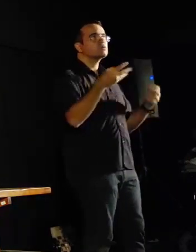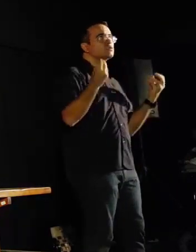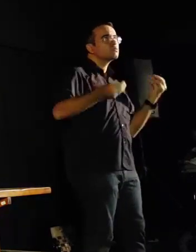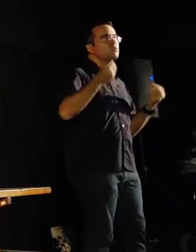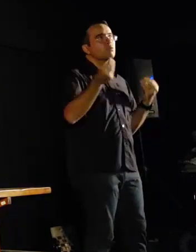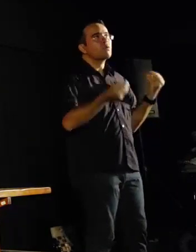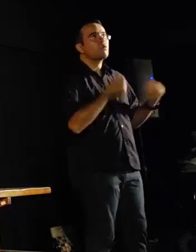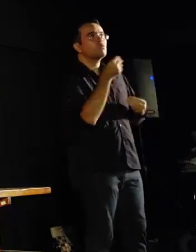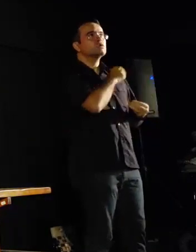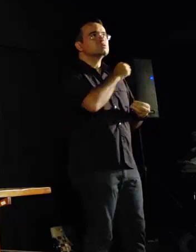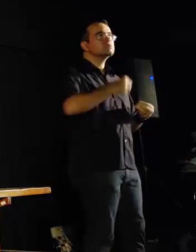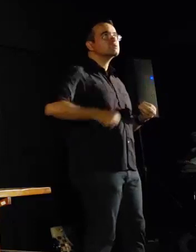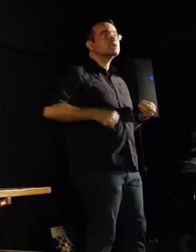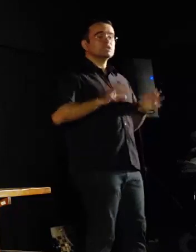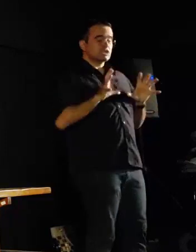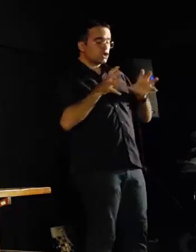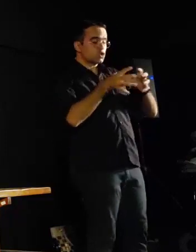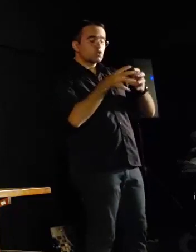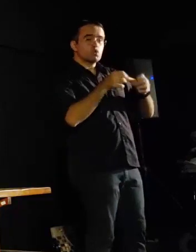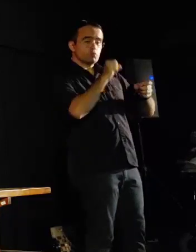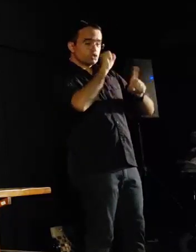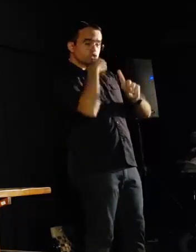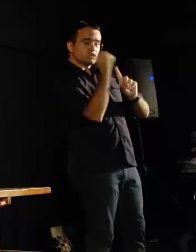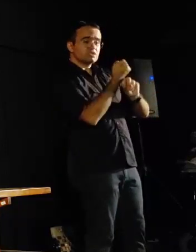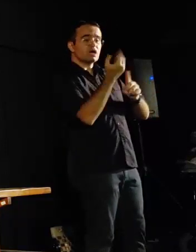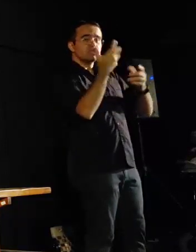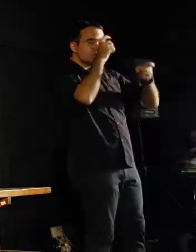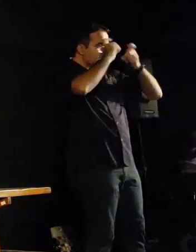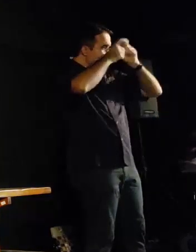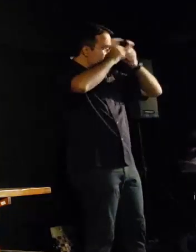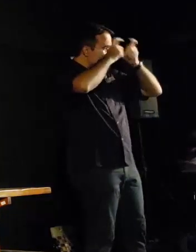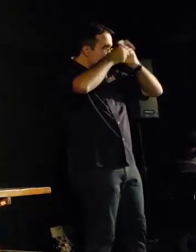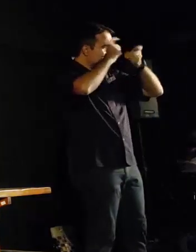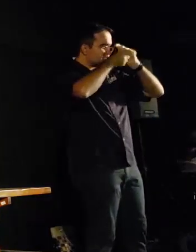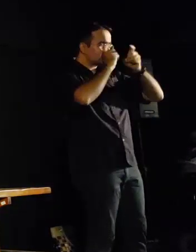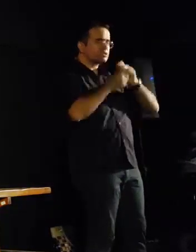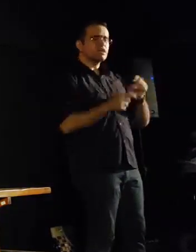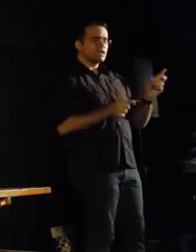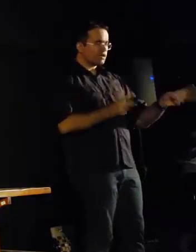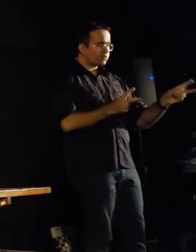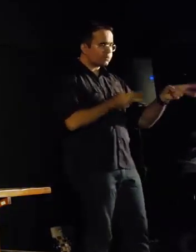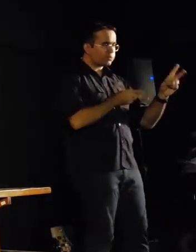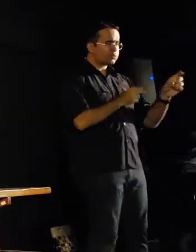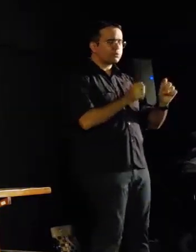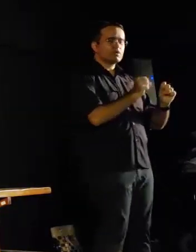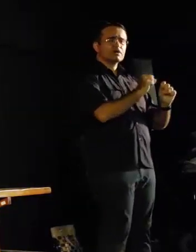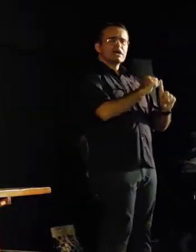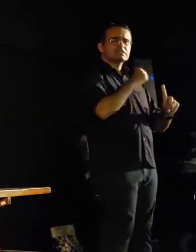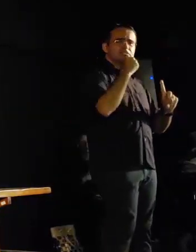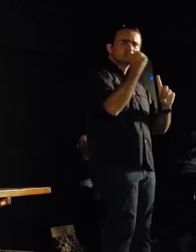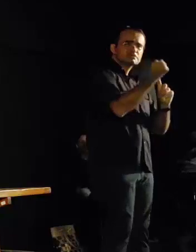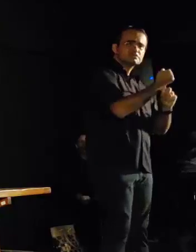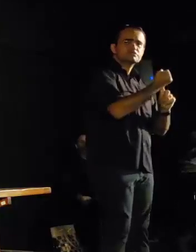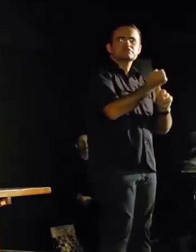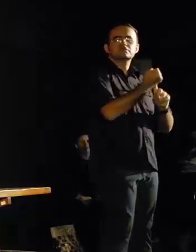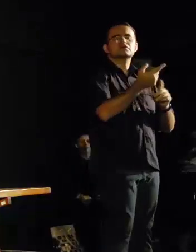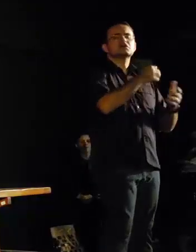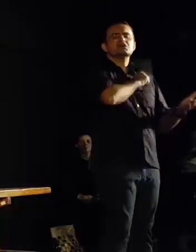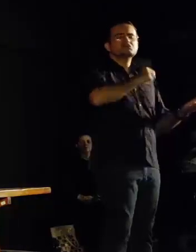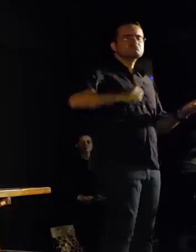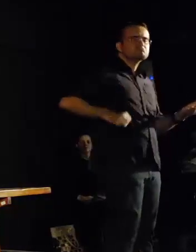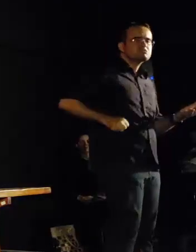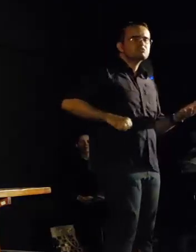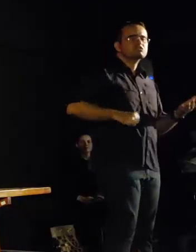A população está toda se batendo para saber essa questão. Né? Porque elas sabem que é decisivo para que elas possam ter um pouco mais